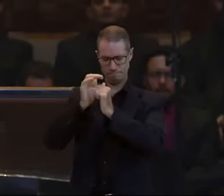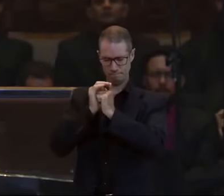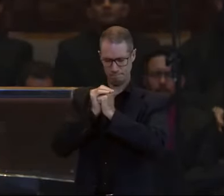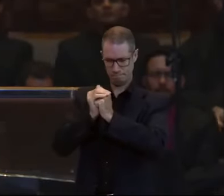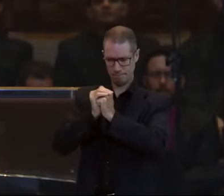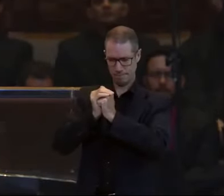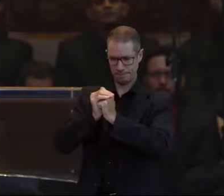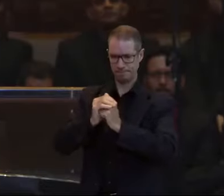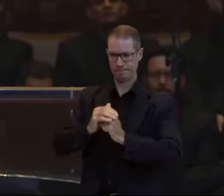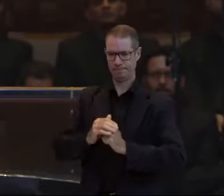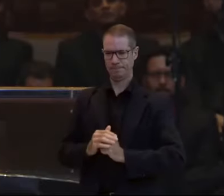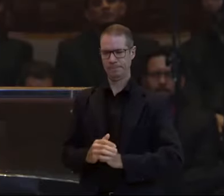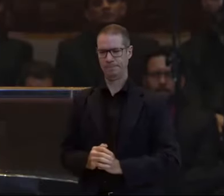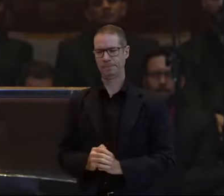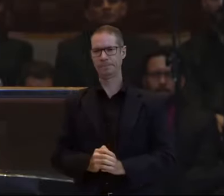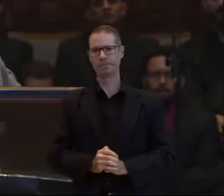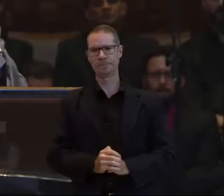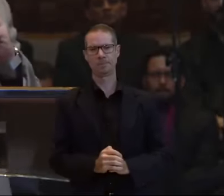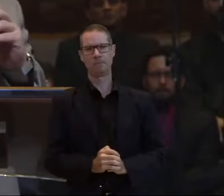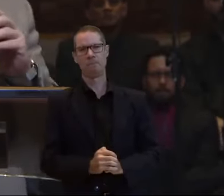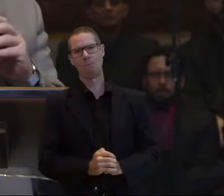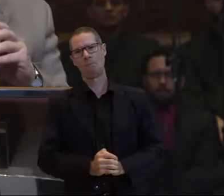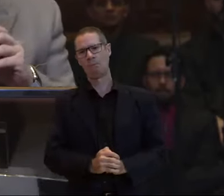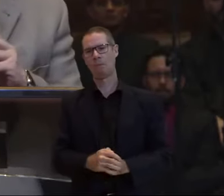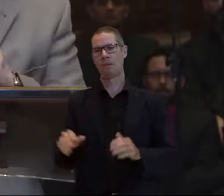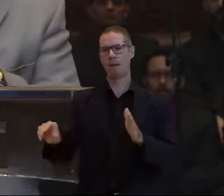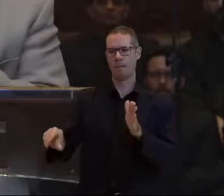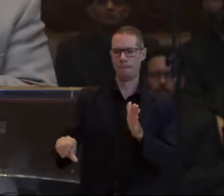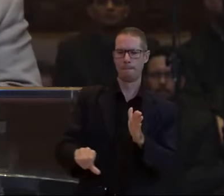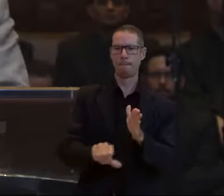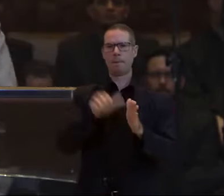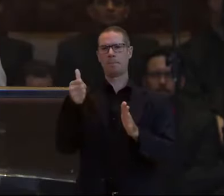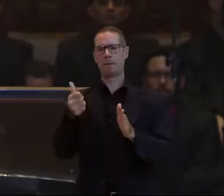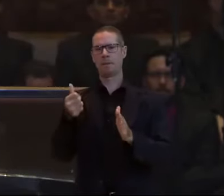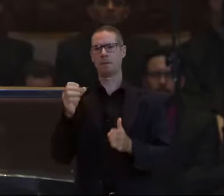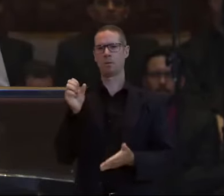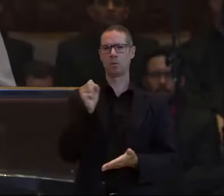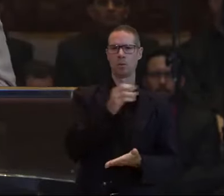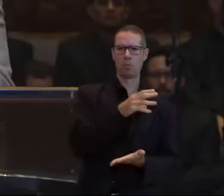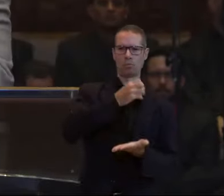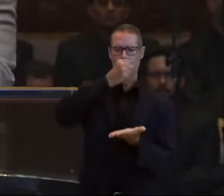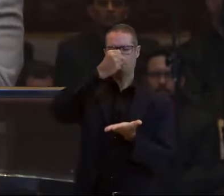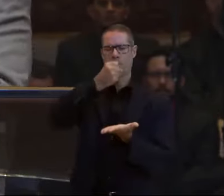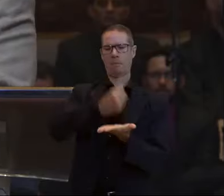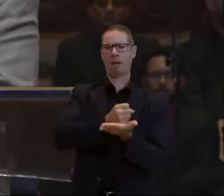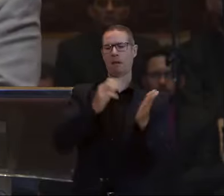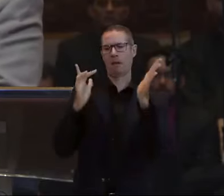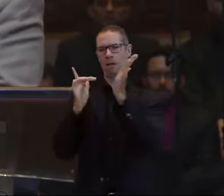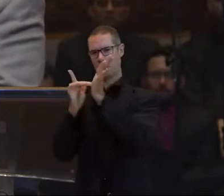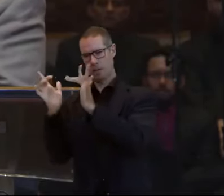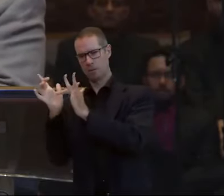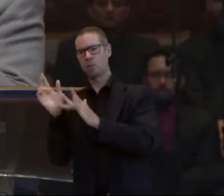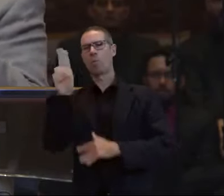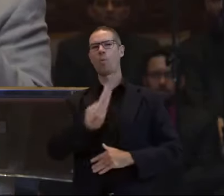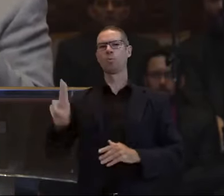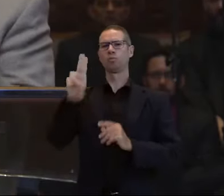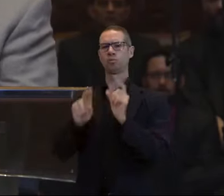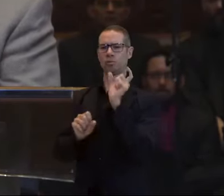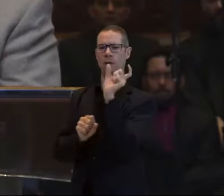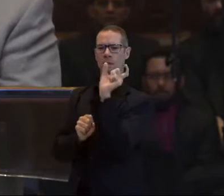e amém. Bom, eu já disse, essa aqui foi a primeira vez no Novo Testamento em que Jesus usa a